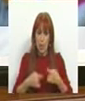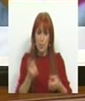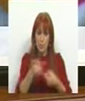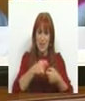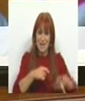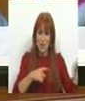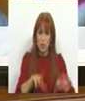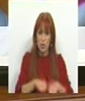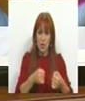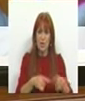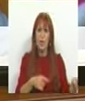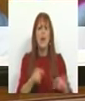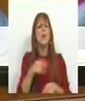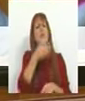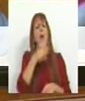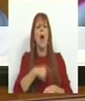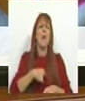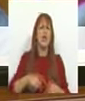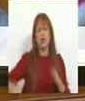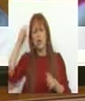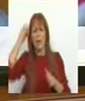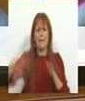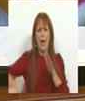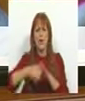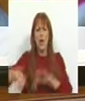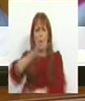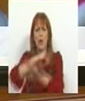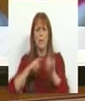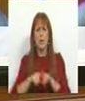seus parceiros de coligação, aqueles que falavam da chantagem europeia,